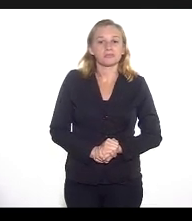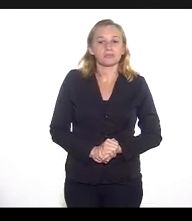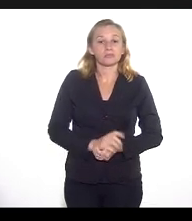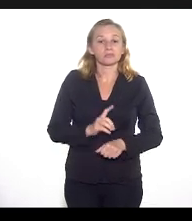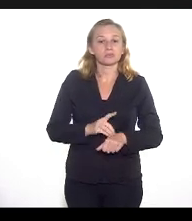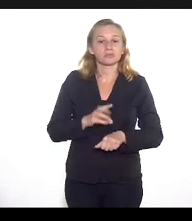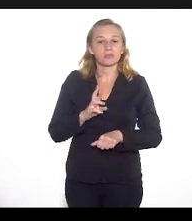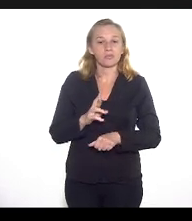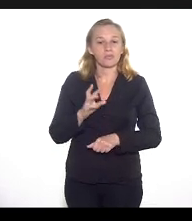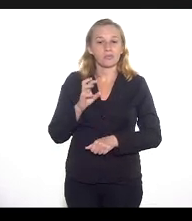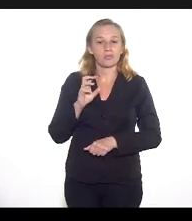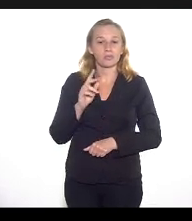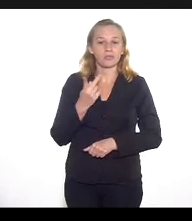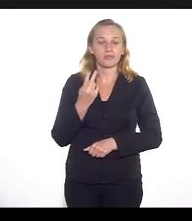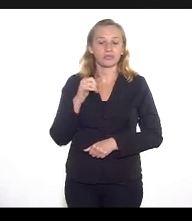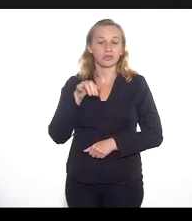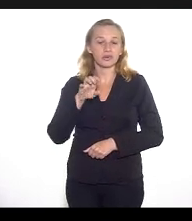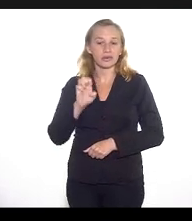Doutor Henrique,